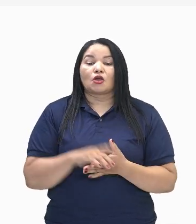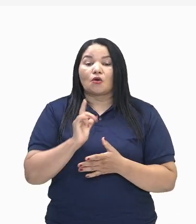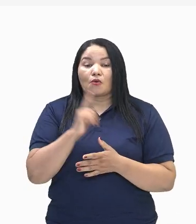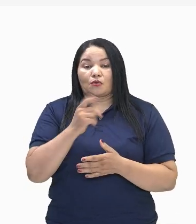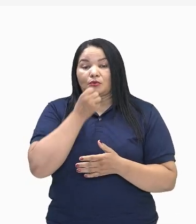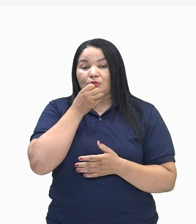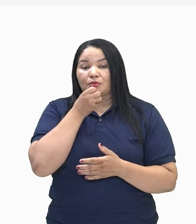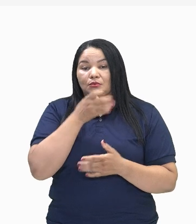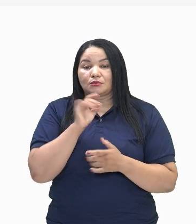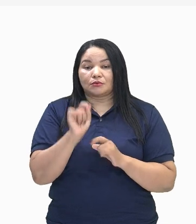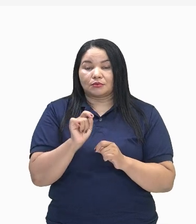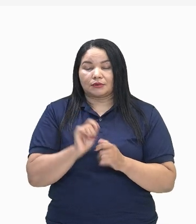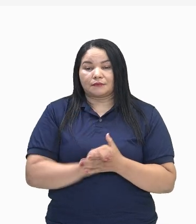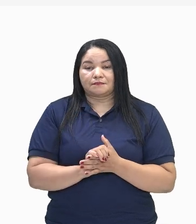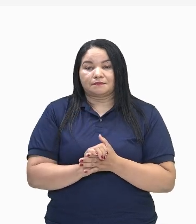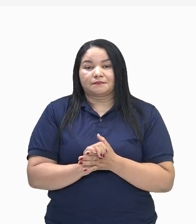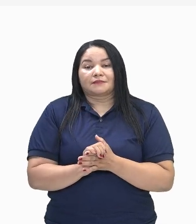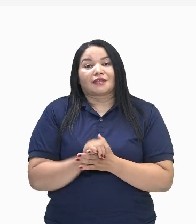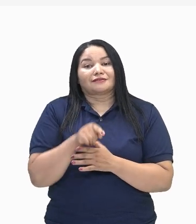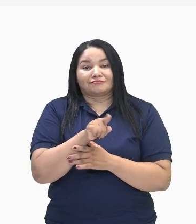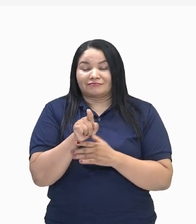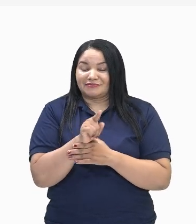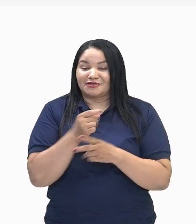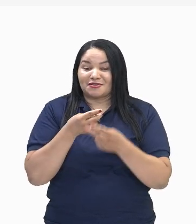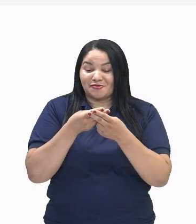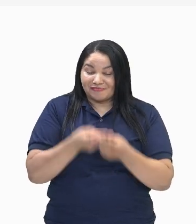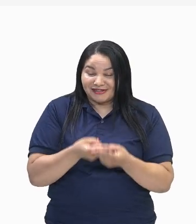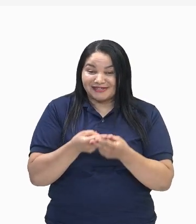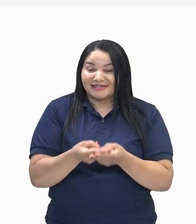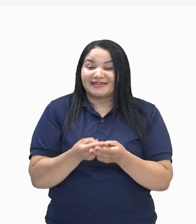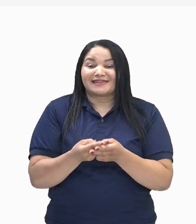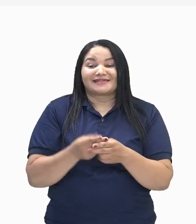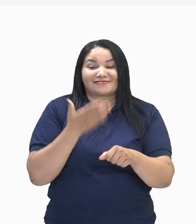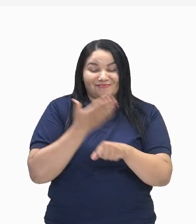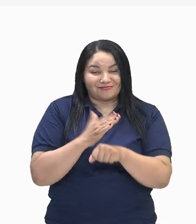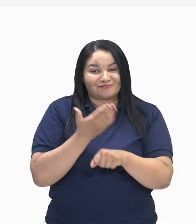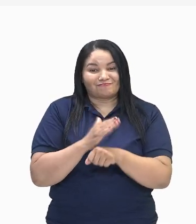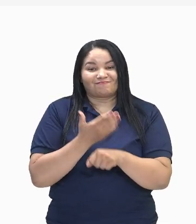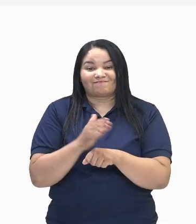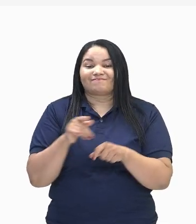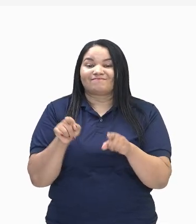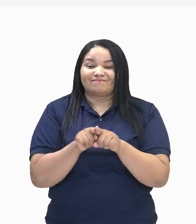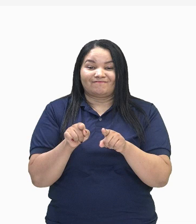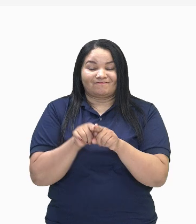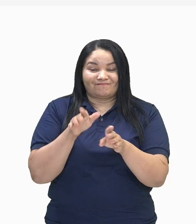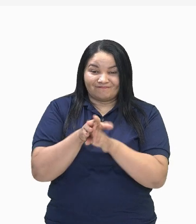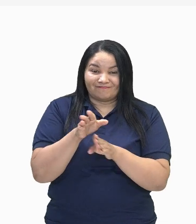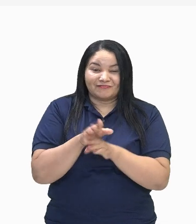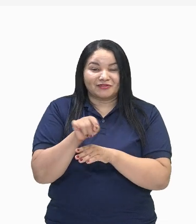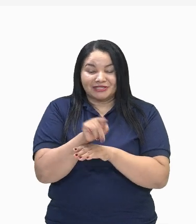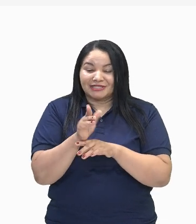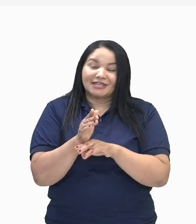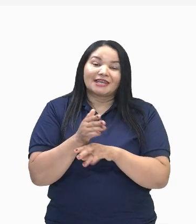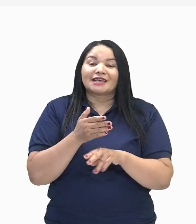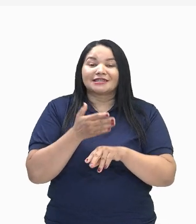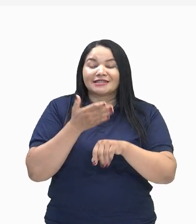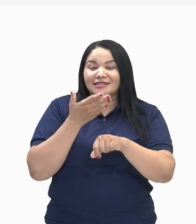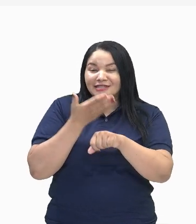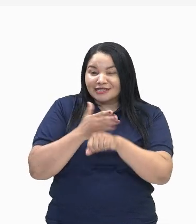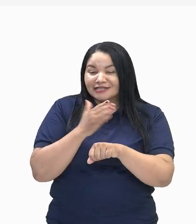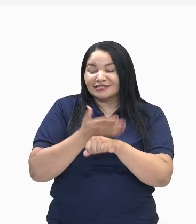o desenvolvimento da paciência e da disciplina. Quando você está ali em treinamento, você precisa